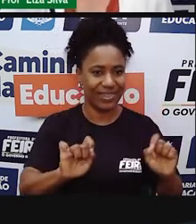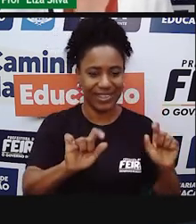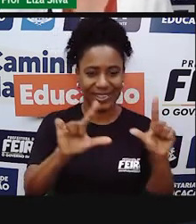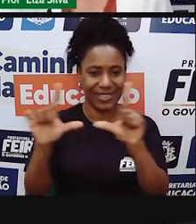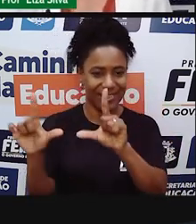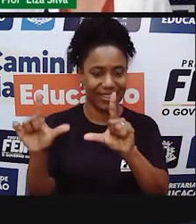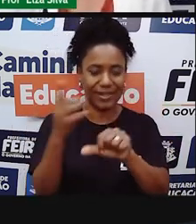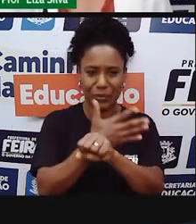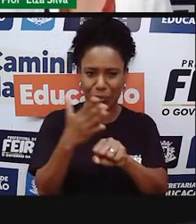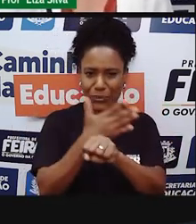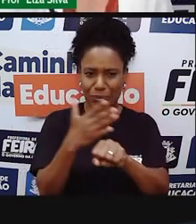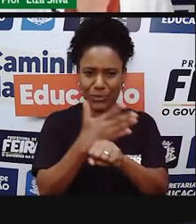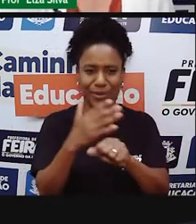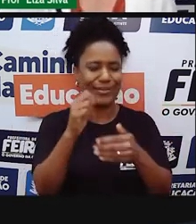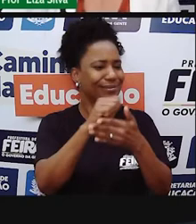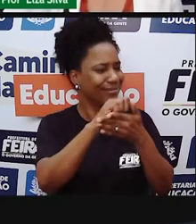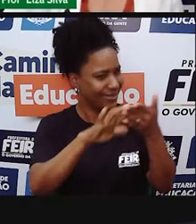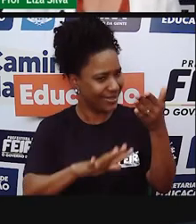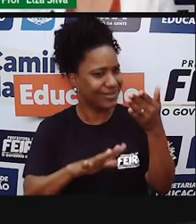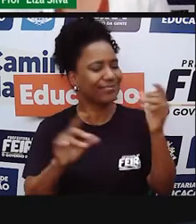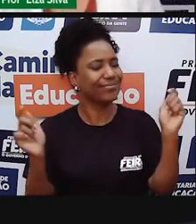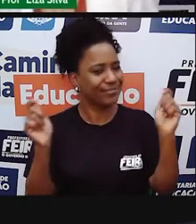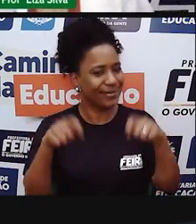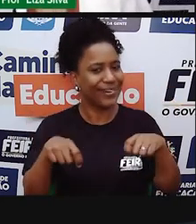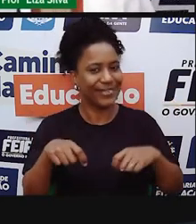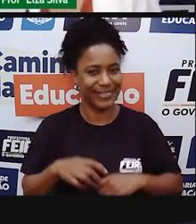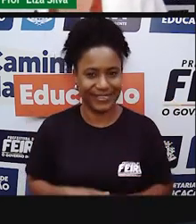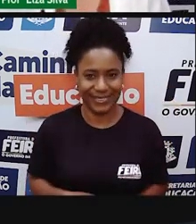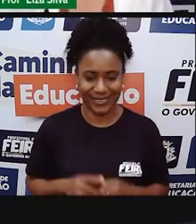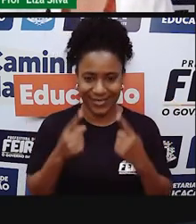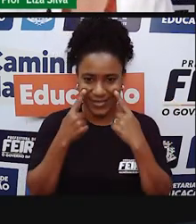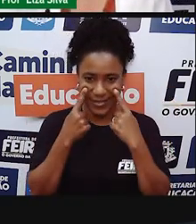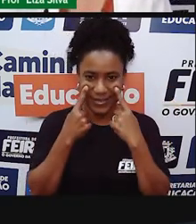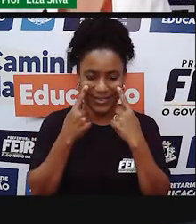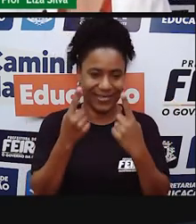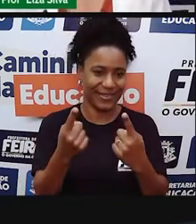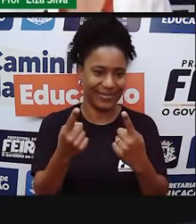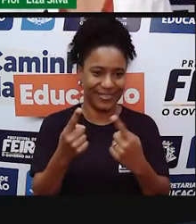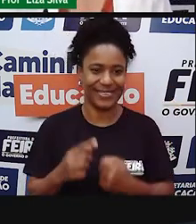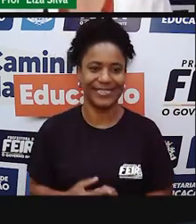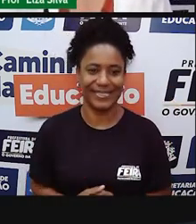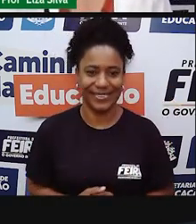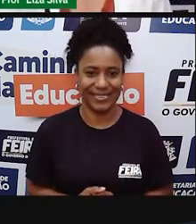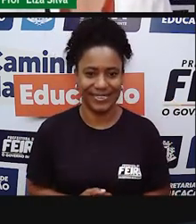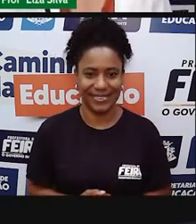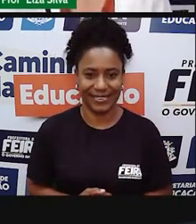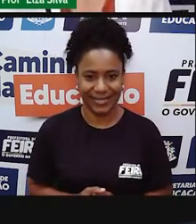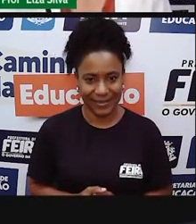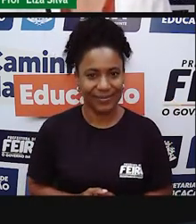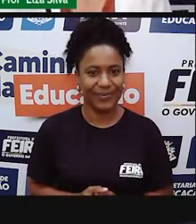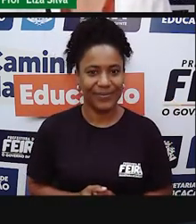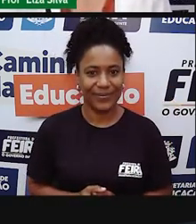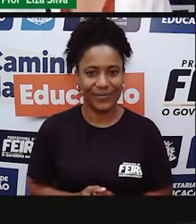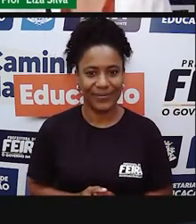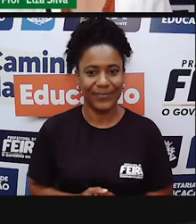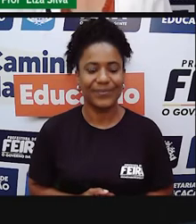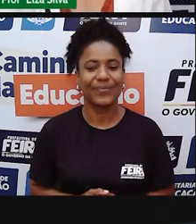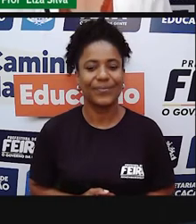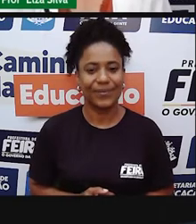ok? Então, a tarefa. Read Clark Family's Family Tree and answer questions about